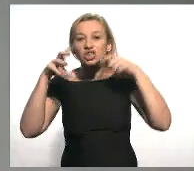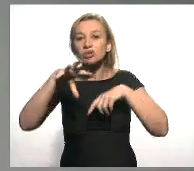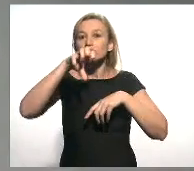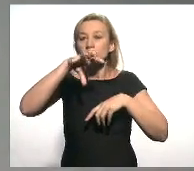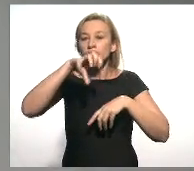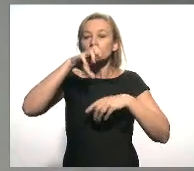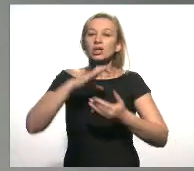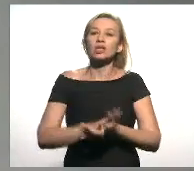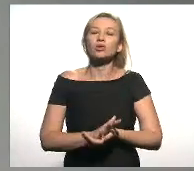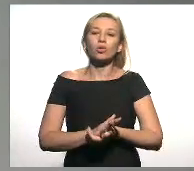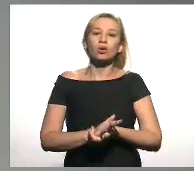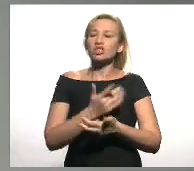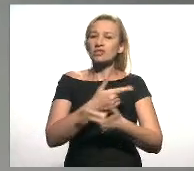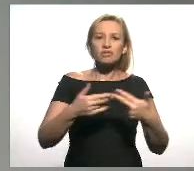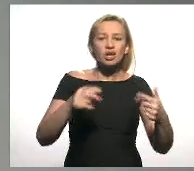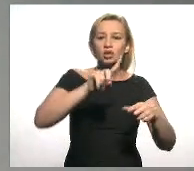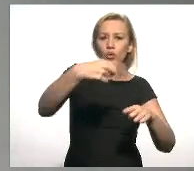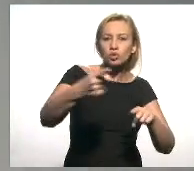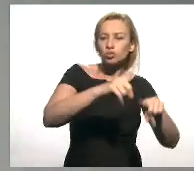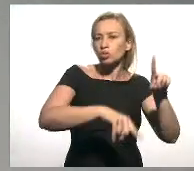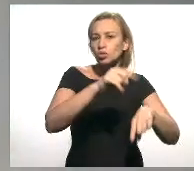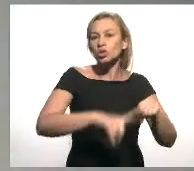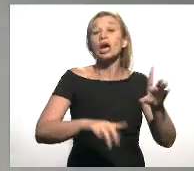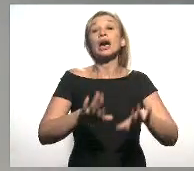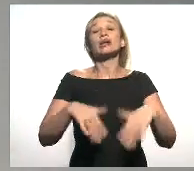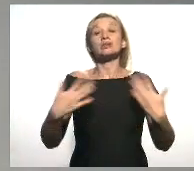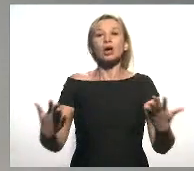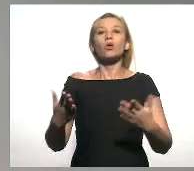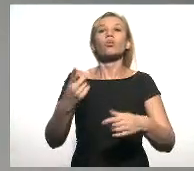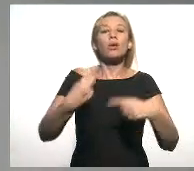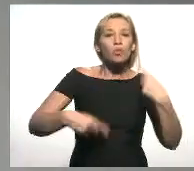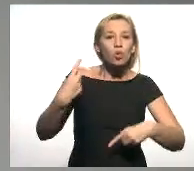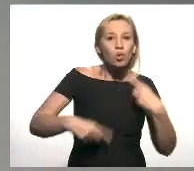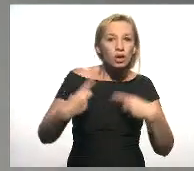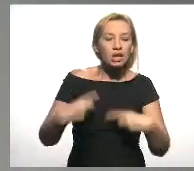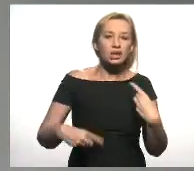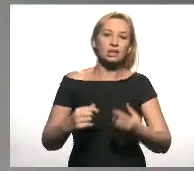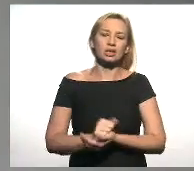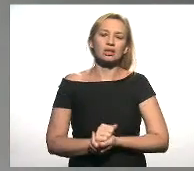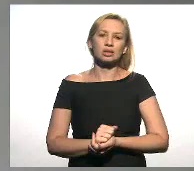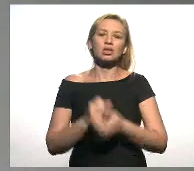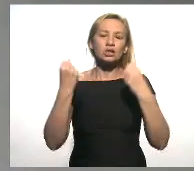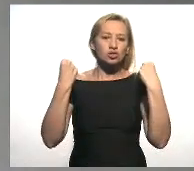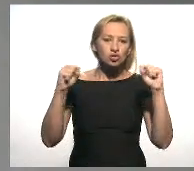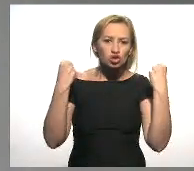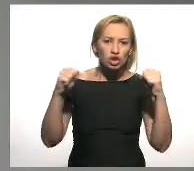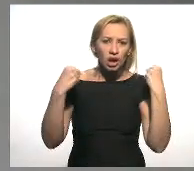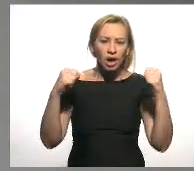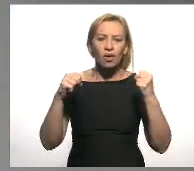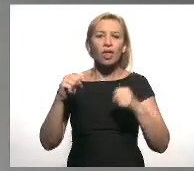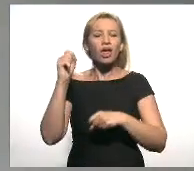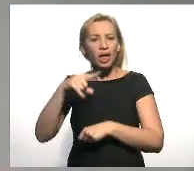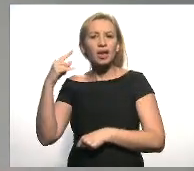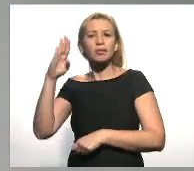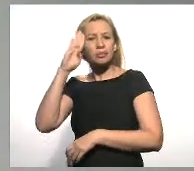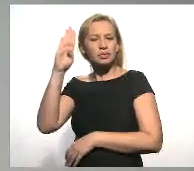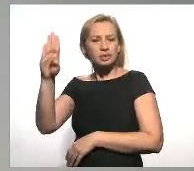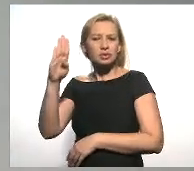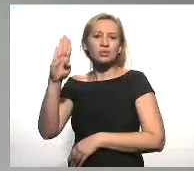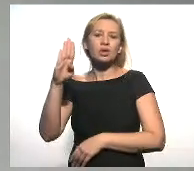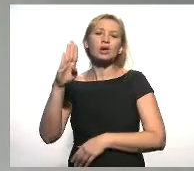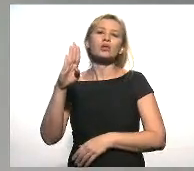uma política de reconversão industrial é fundamental para que a gente enfrente essa pandemia. O meu projeto de lei,